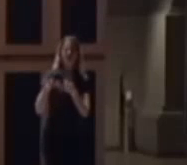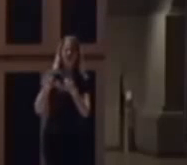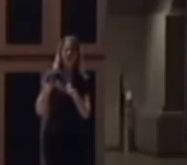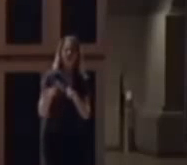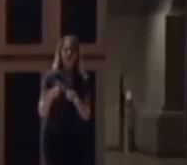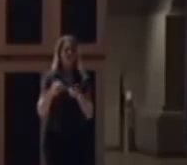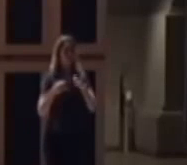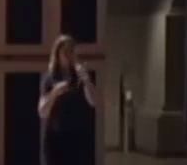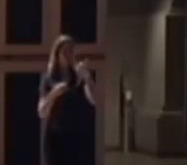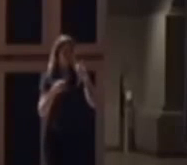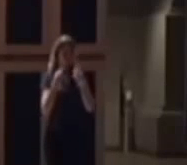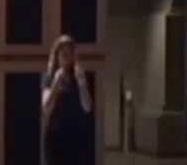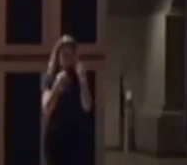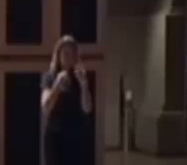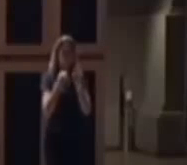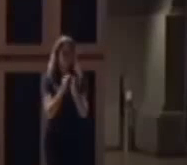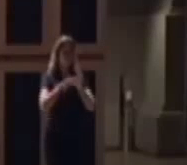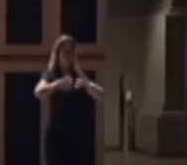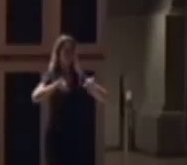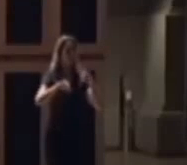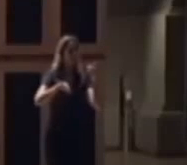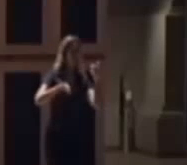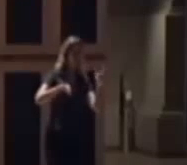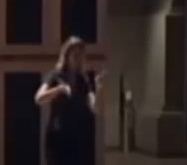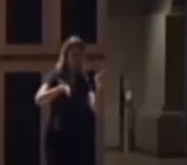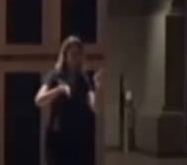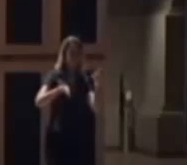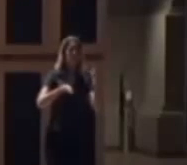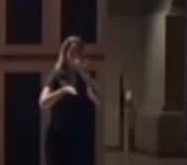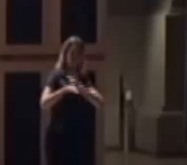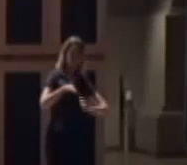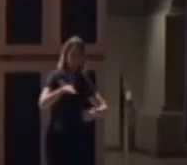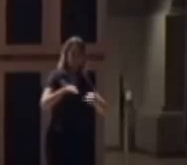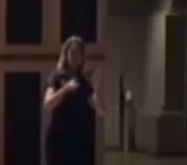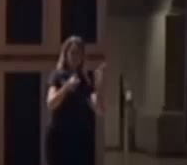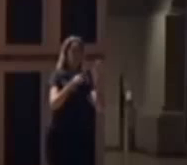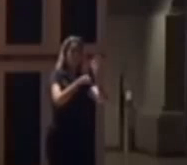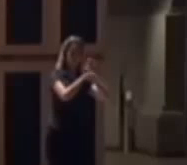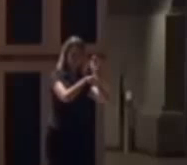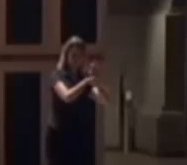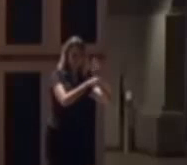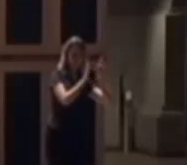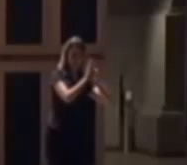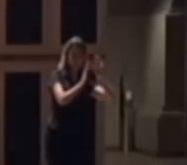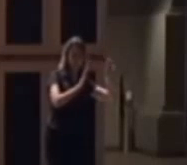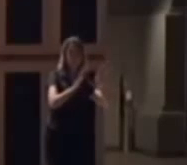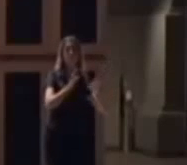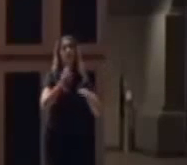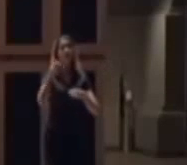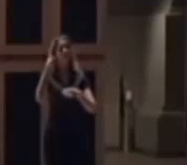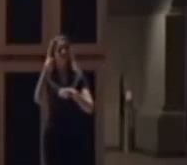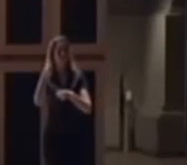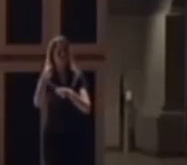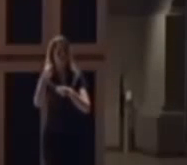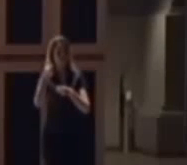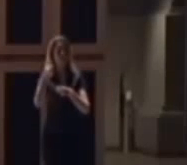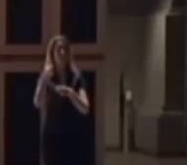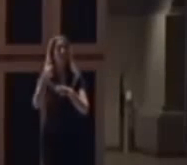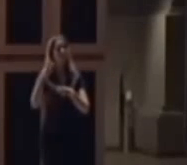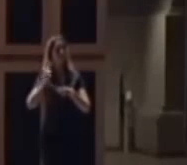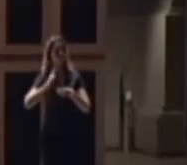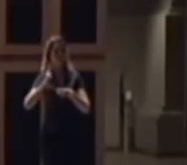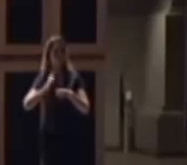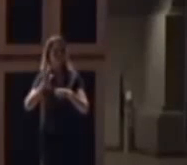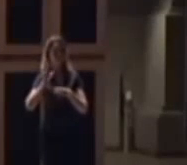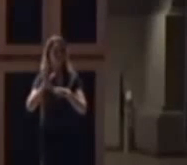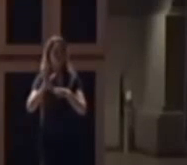6 deles de gestão direta do Estado, 6 geridos por entidades do terceiro setor em parceria com a iniciativa privada,